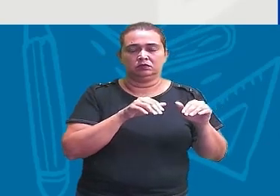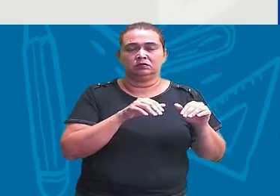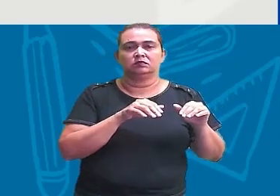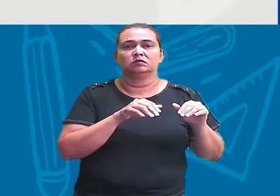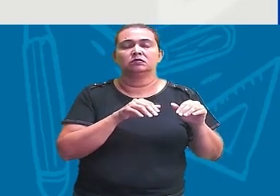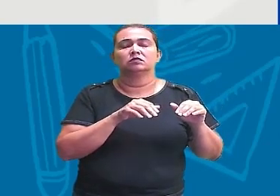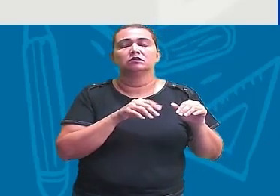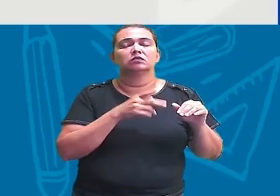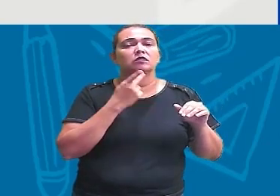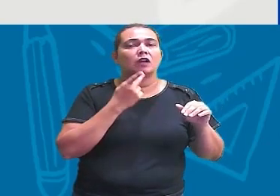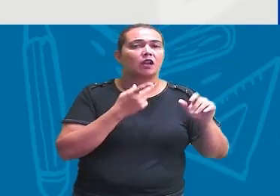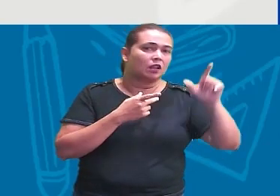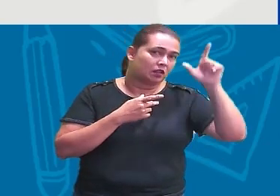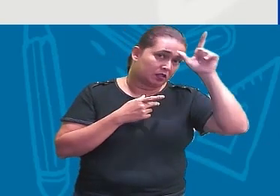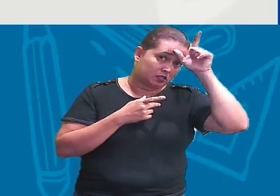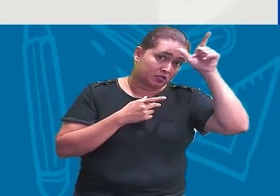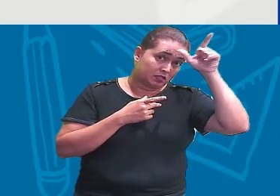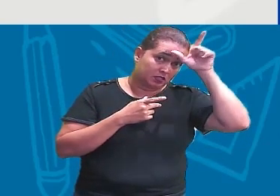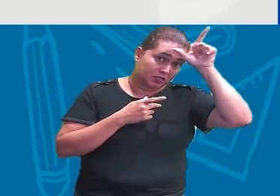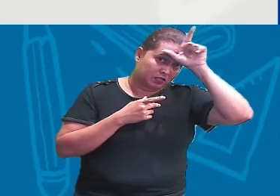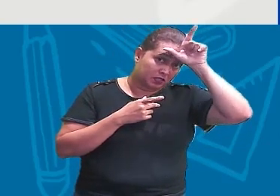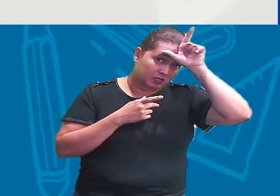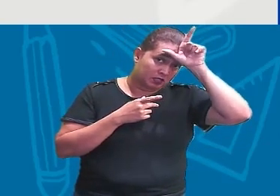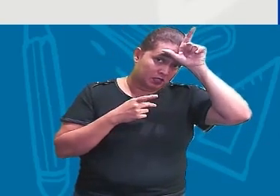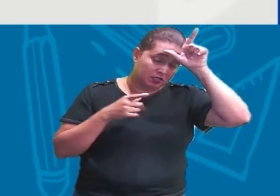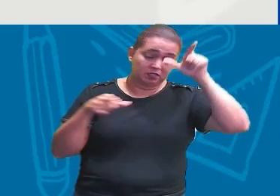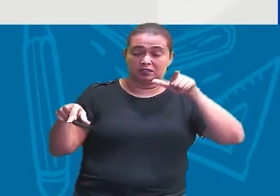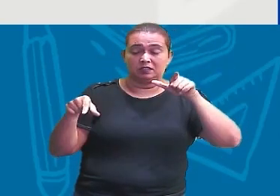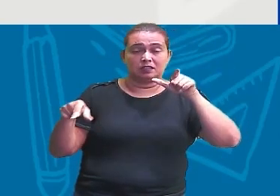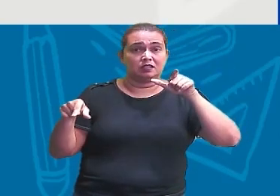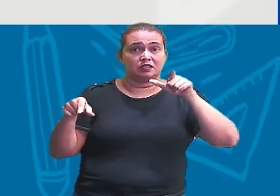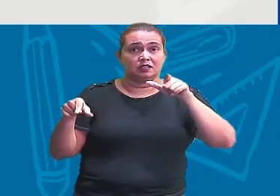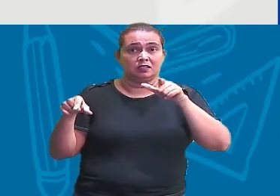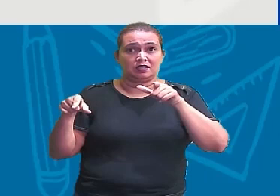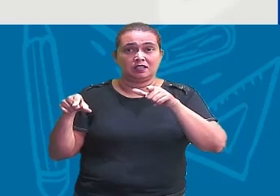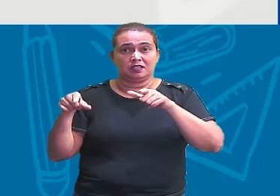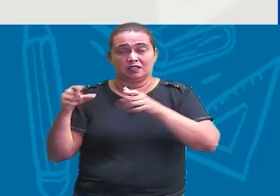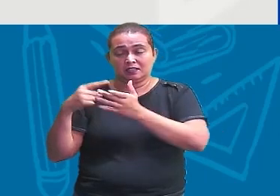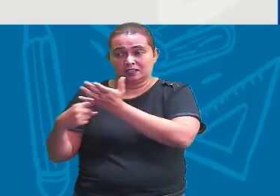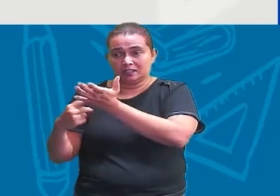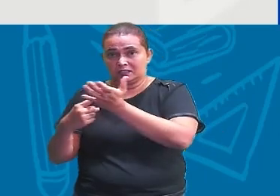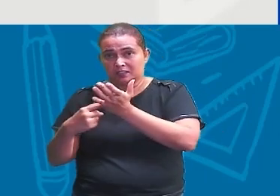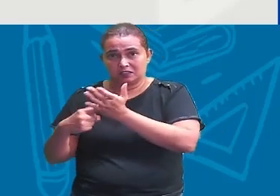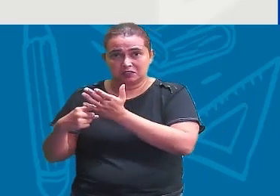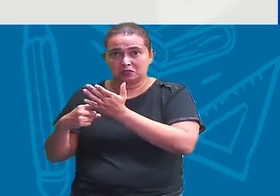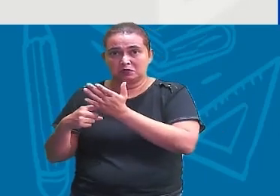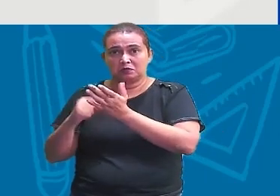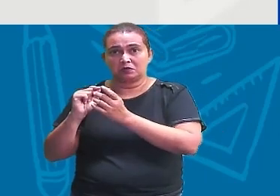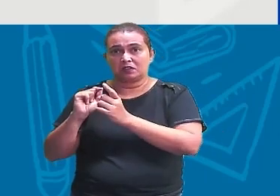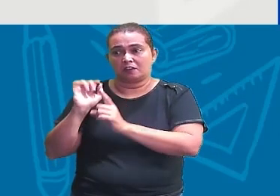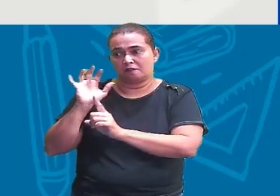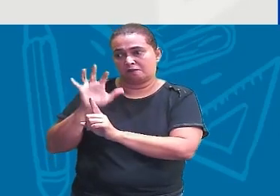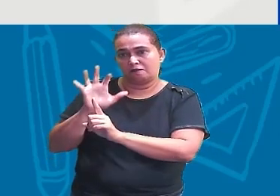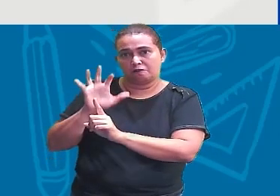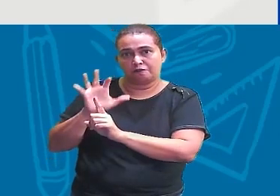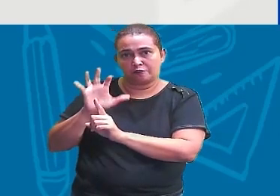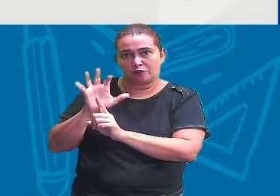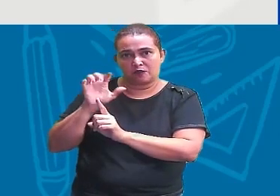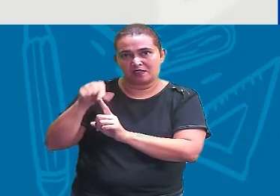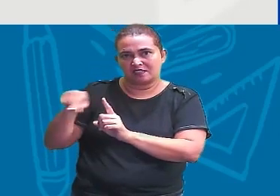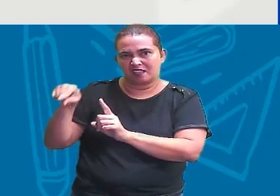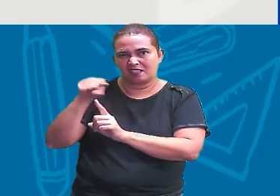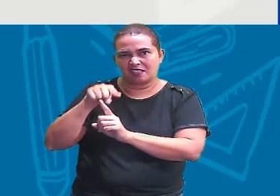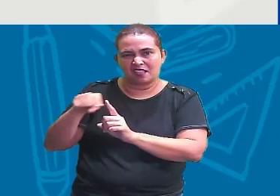desse movimento que vai acabar matando o príncipe, na verdade foram influenciados pelo Império Russo.